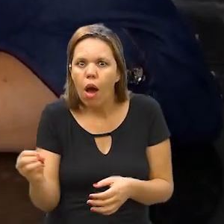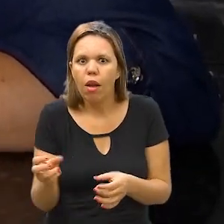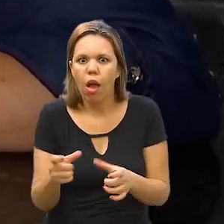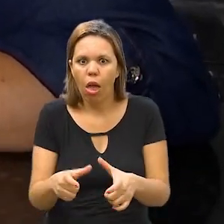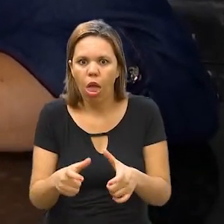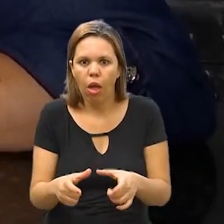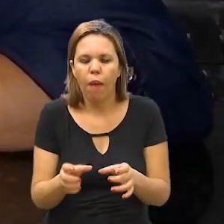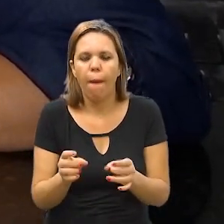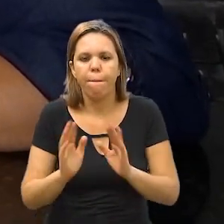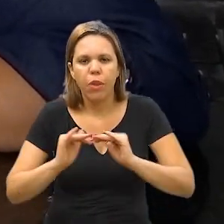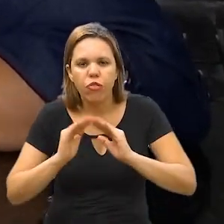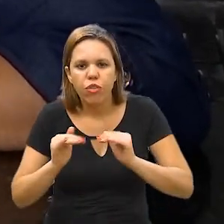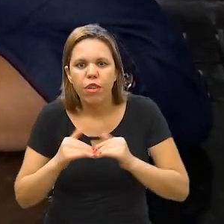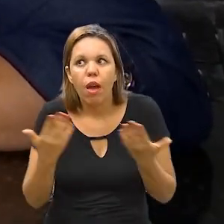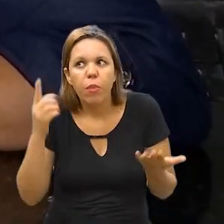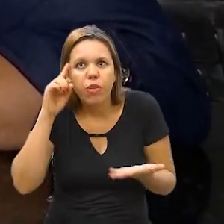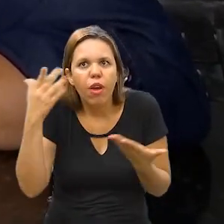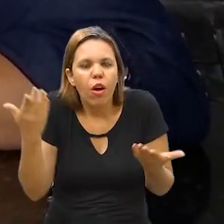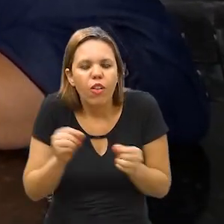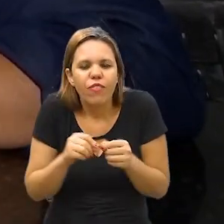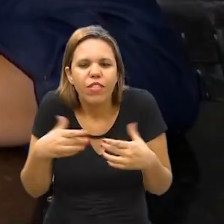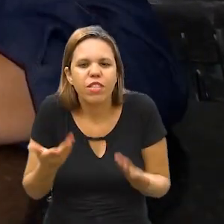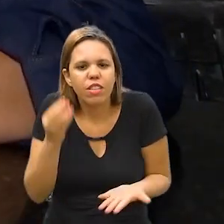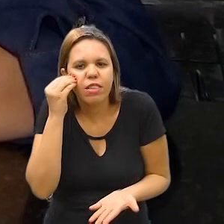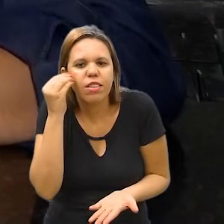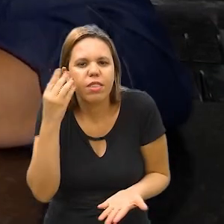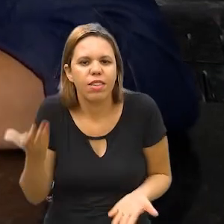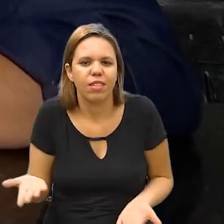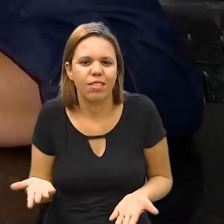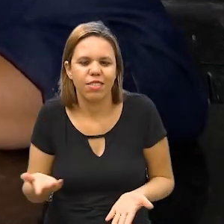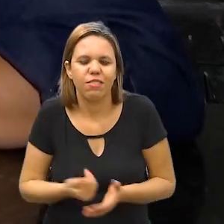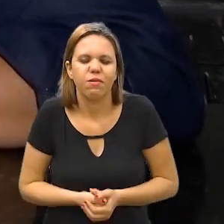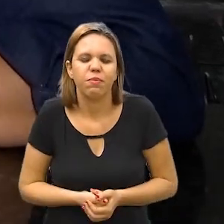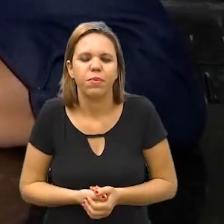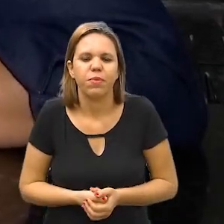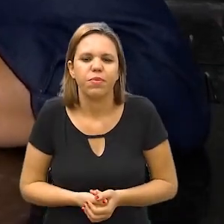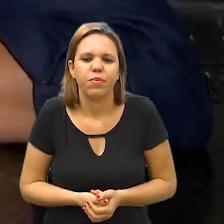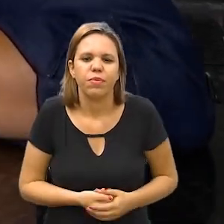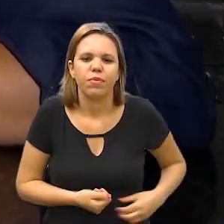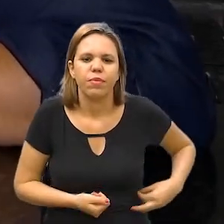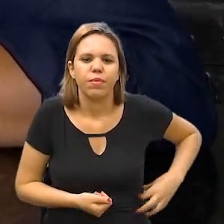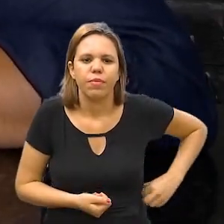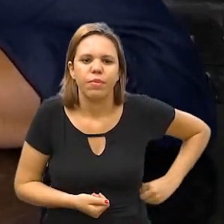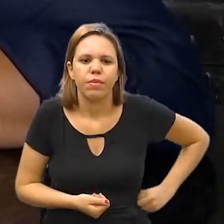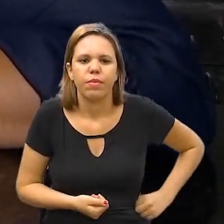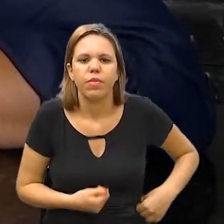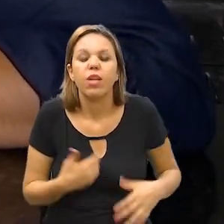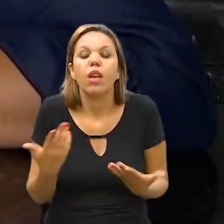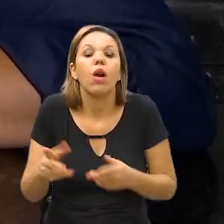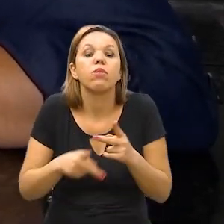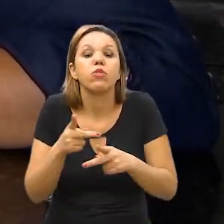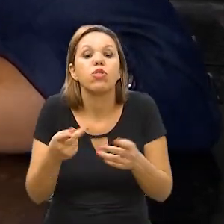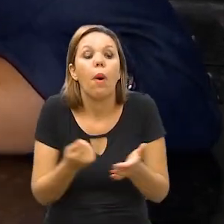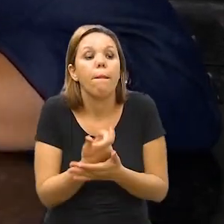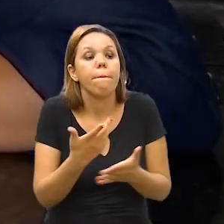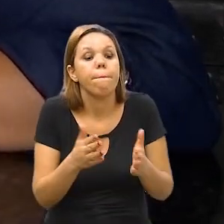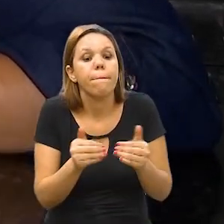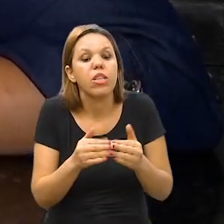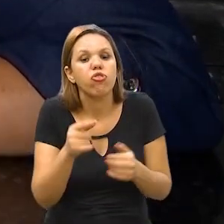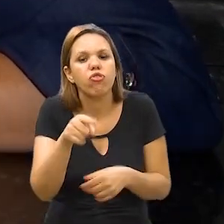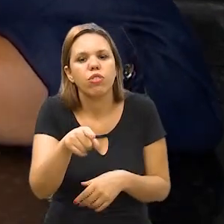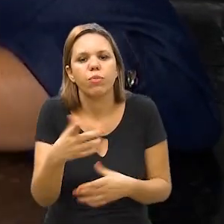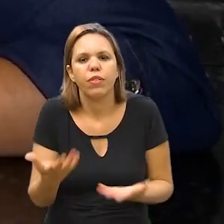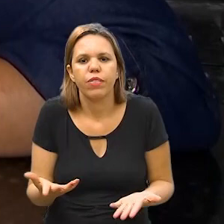Aí eu falei assim, meu Deus, e agora? Você fez um teste no início. Um teste, foi. Mas e aí com essas encomendas? E aí eu